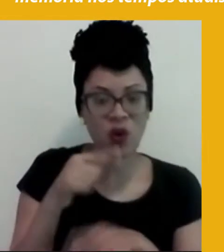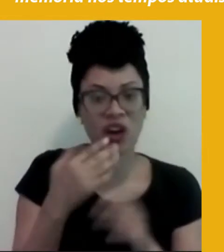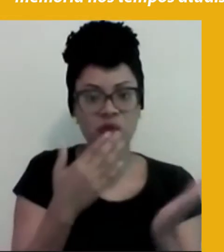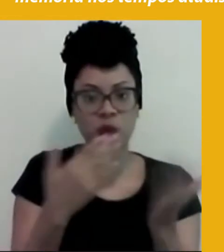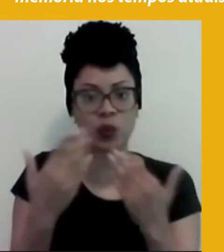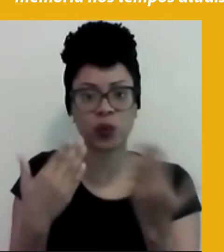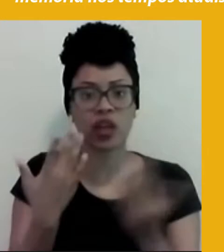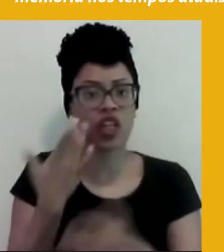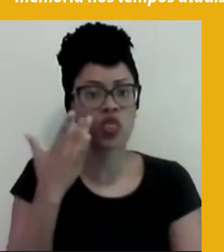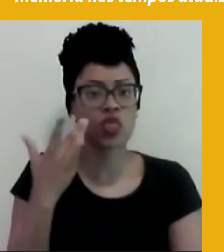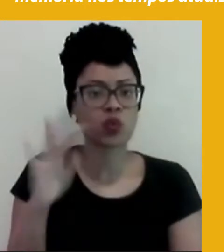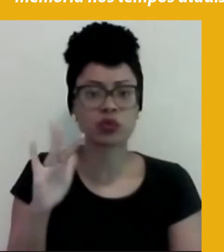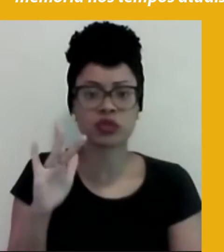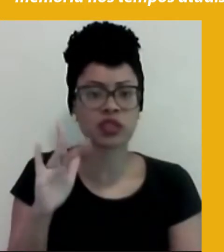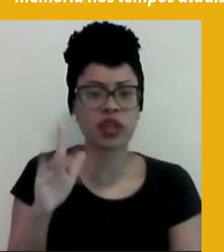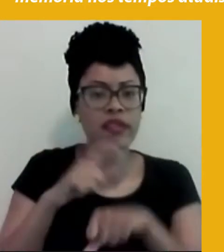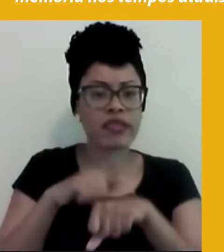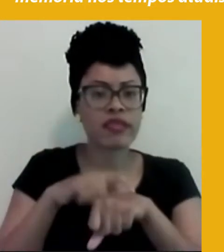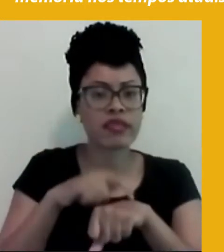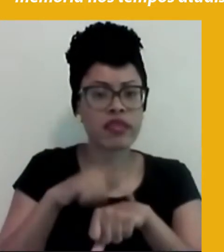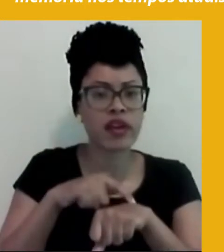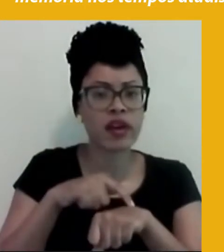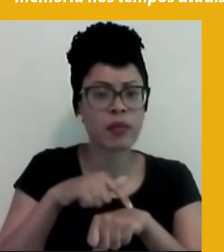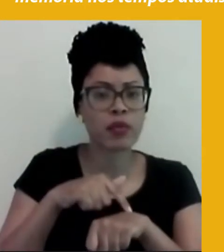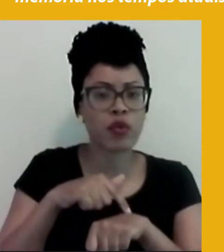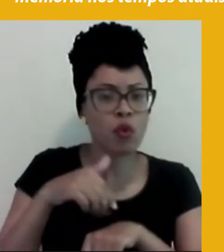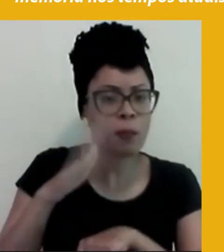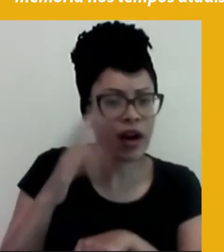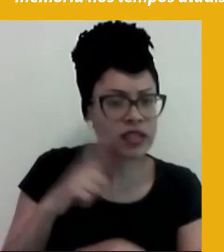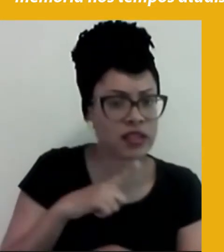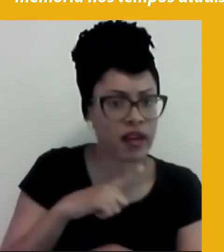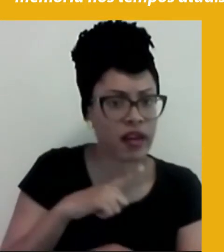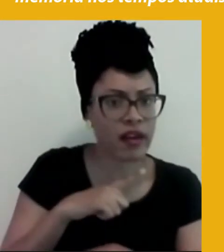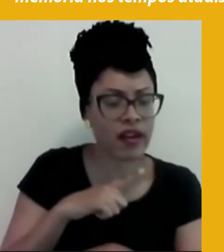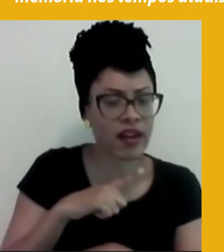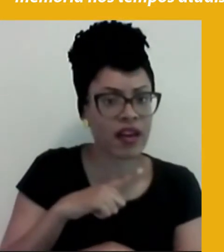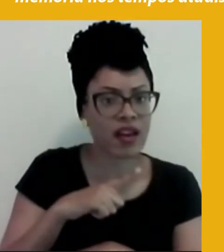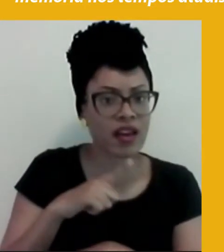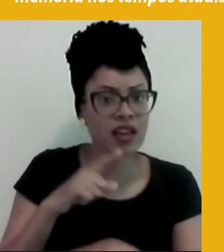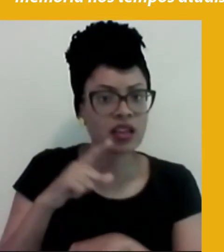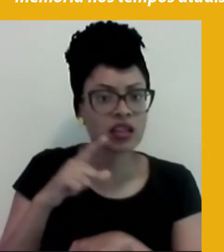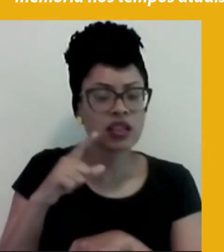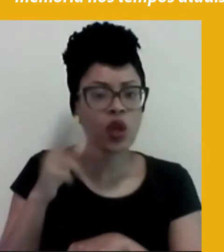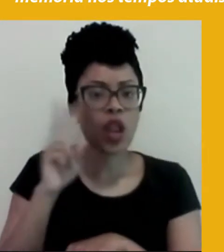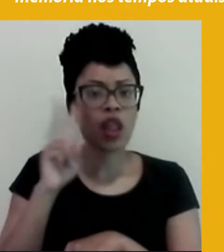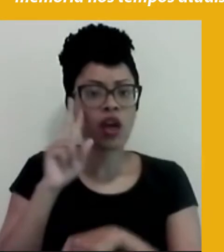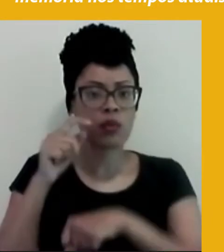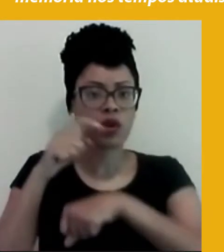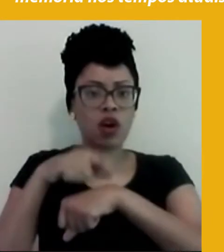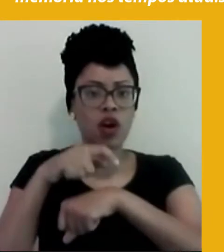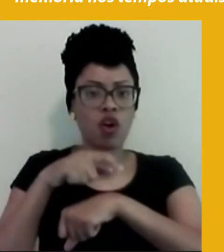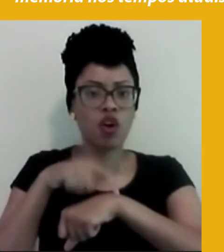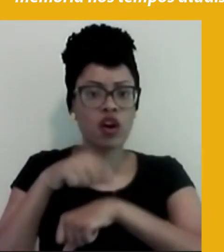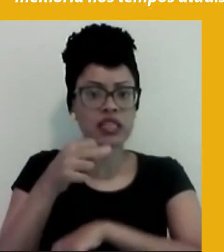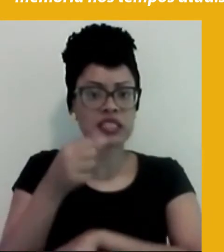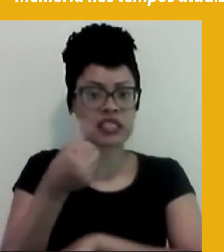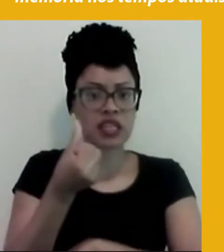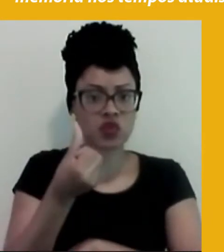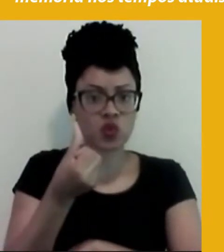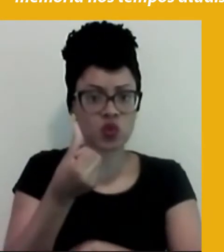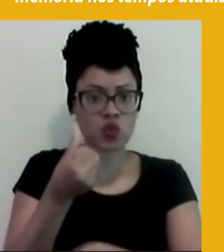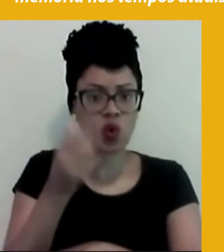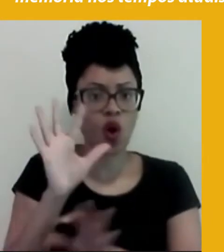Porque, teoricamente, era para terminar 18 horas. Nós teríamos ainda uma tolerância de mais uns 10